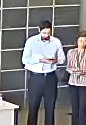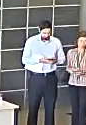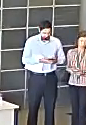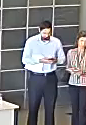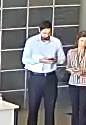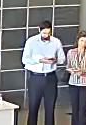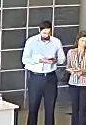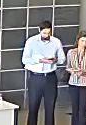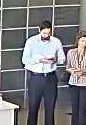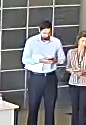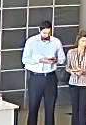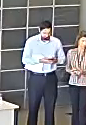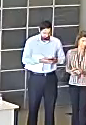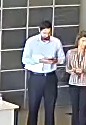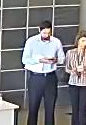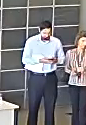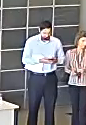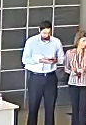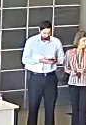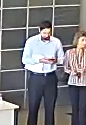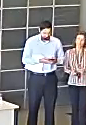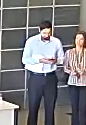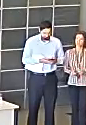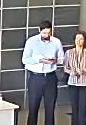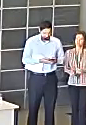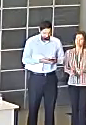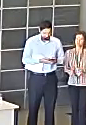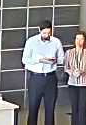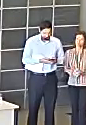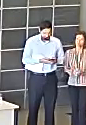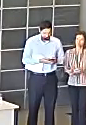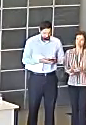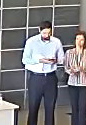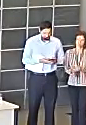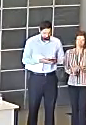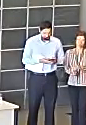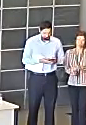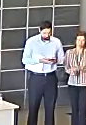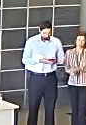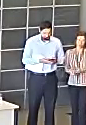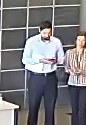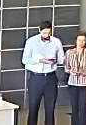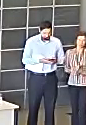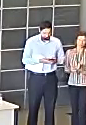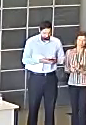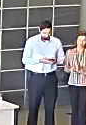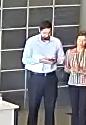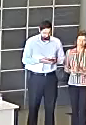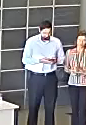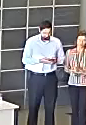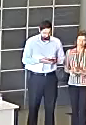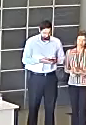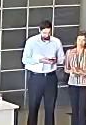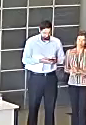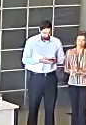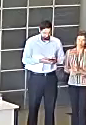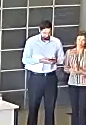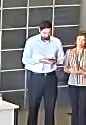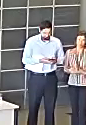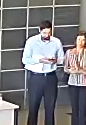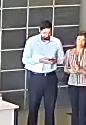artigos o cidadão com deficiência merece dignidade para ir e vir como qualquer outra pessoa e